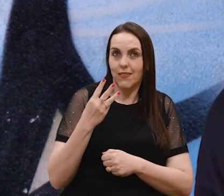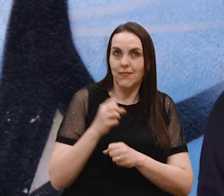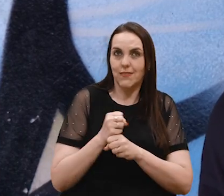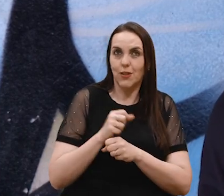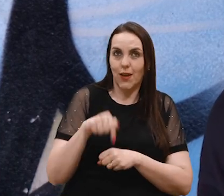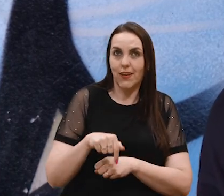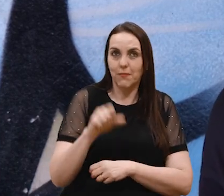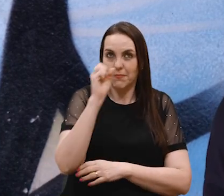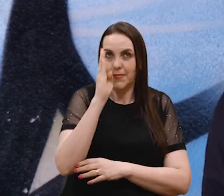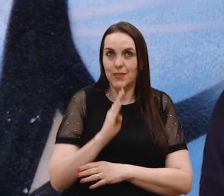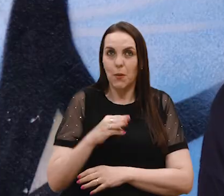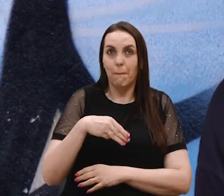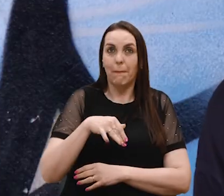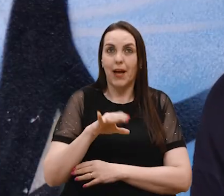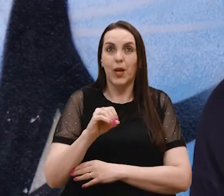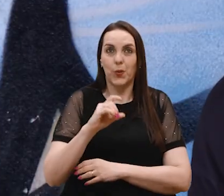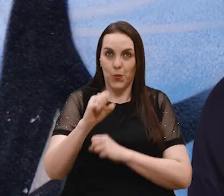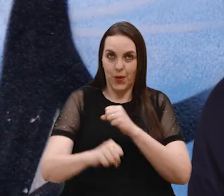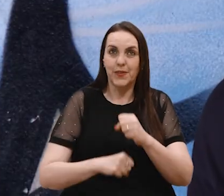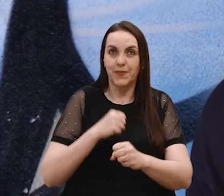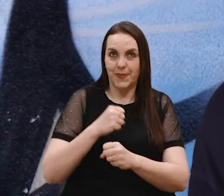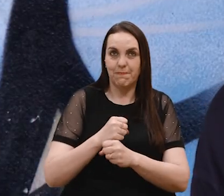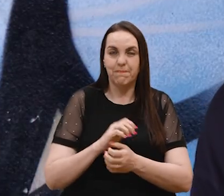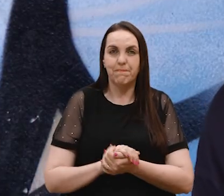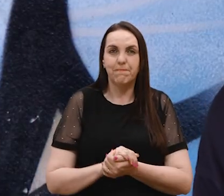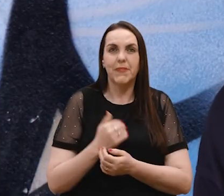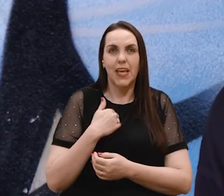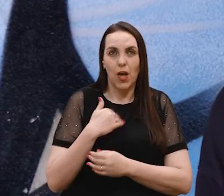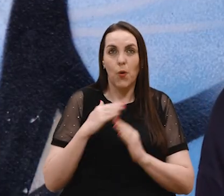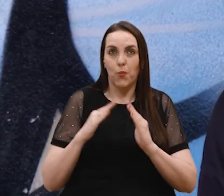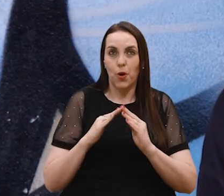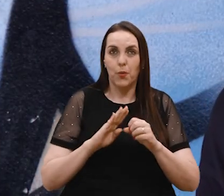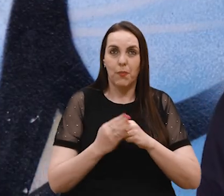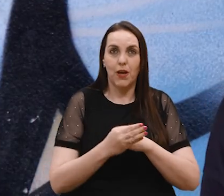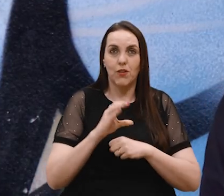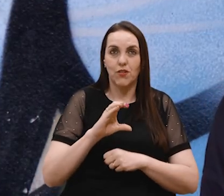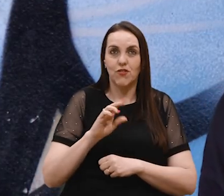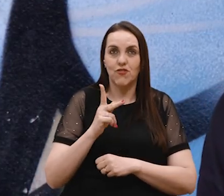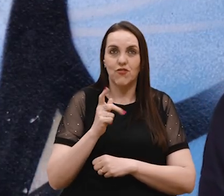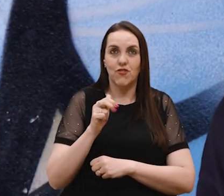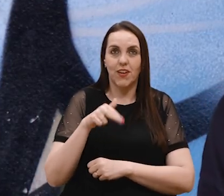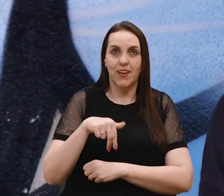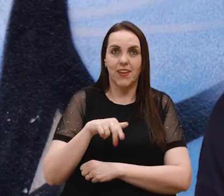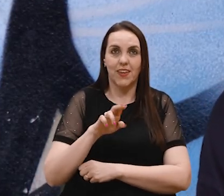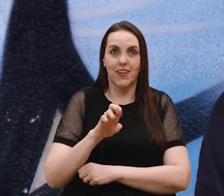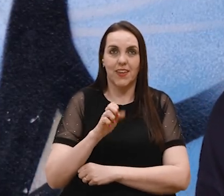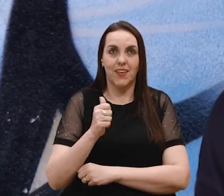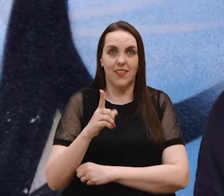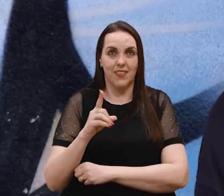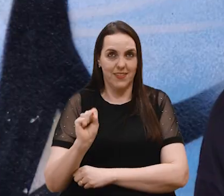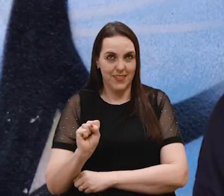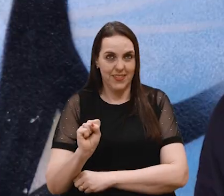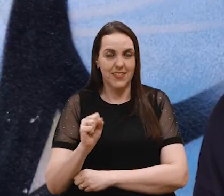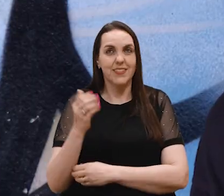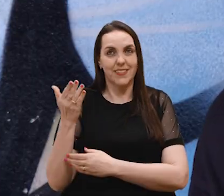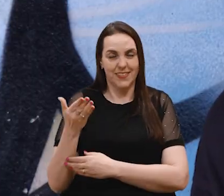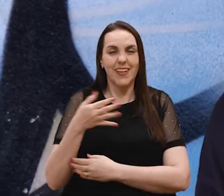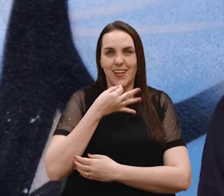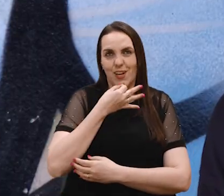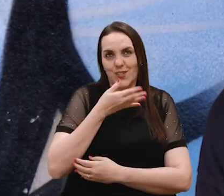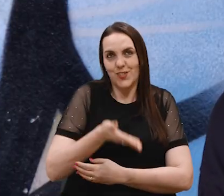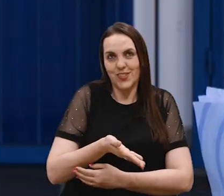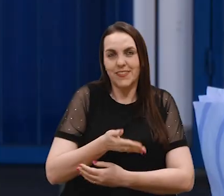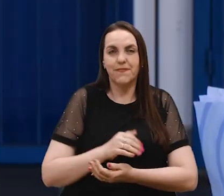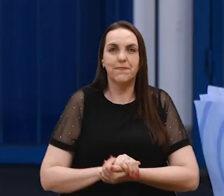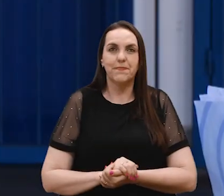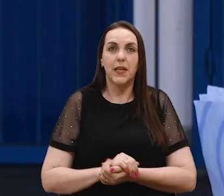ano que vem, em maio. Eu moro nas Charqueadas, bem na Caxias do